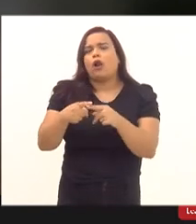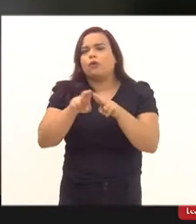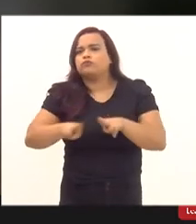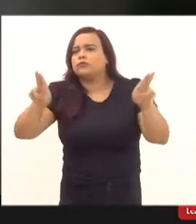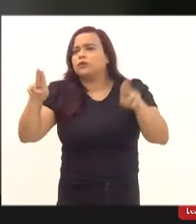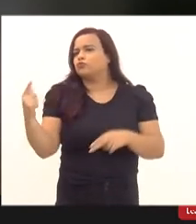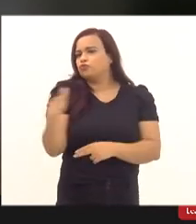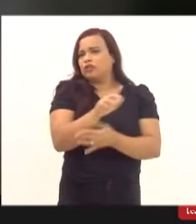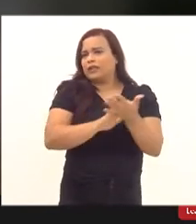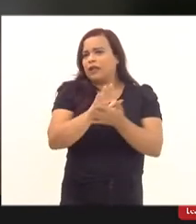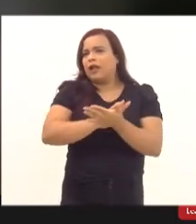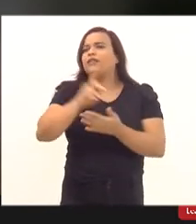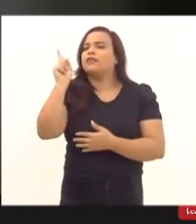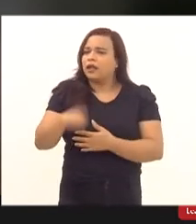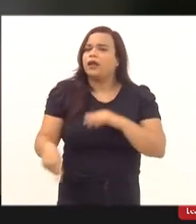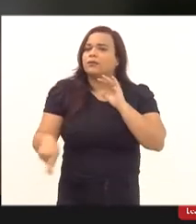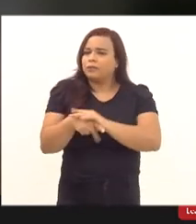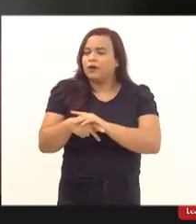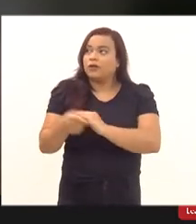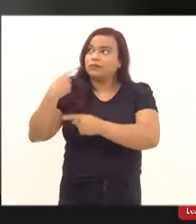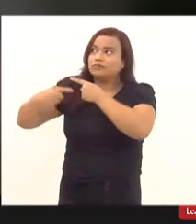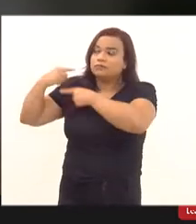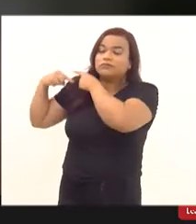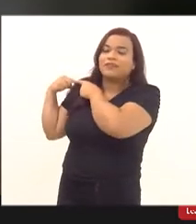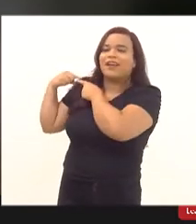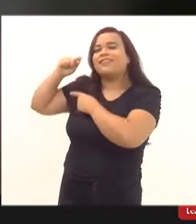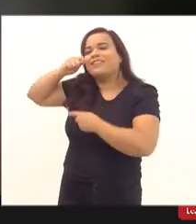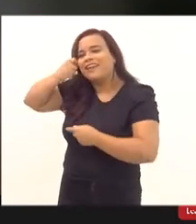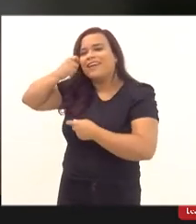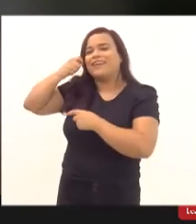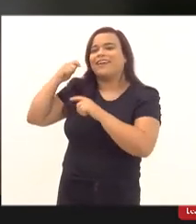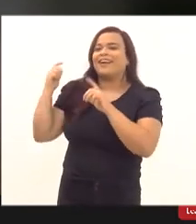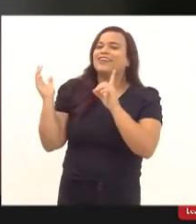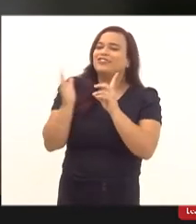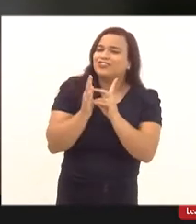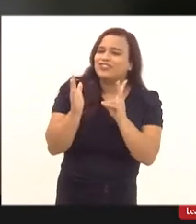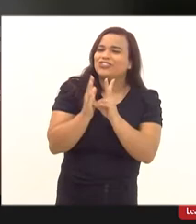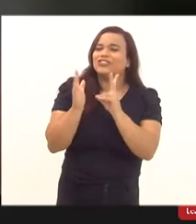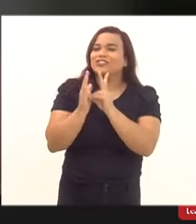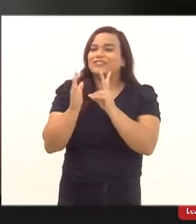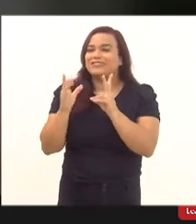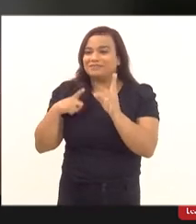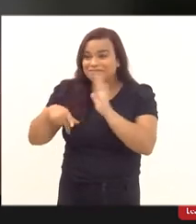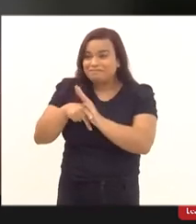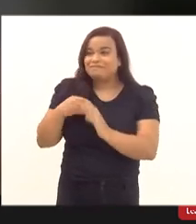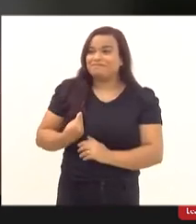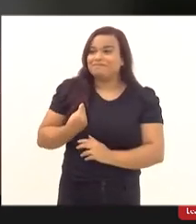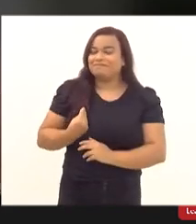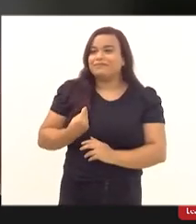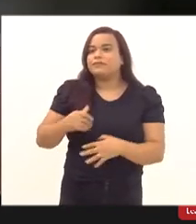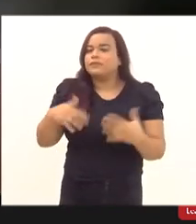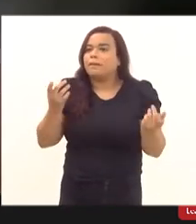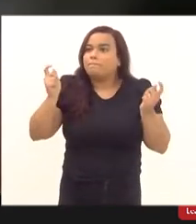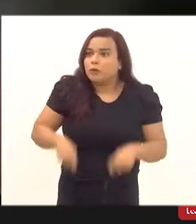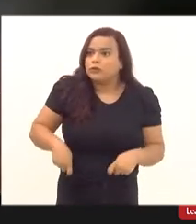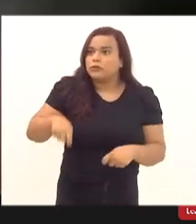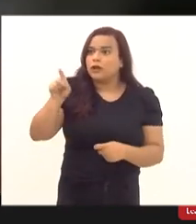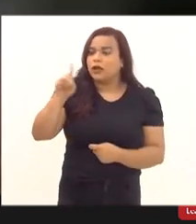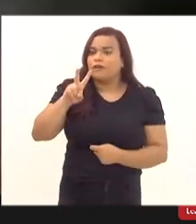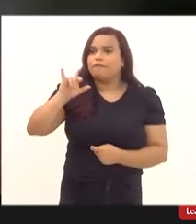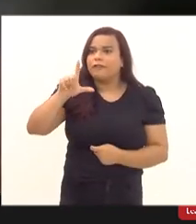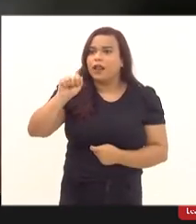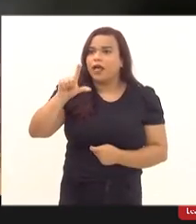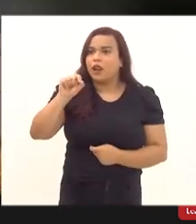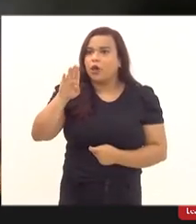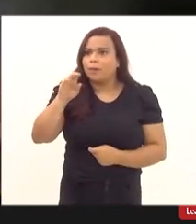as nossas raízes negras e indígenas então ter a possibilidade de villa-lobos ao lado de